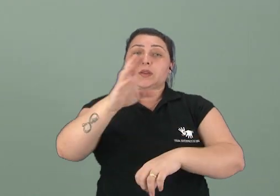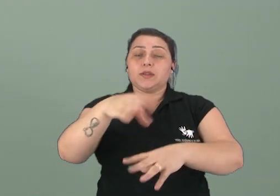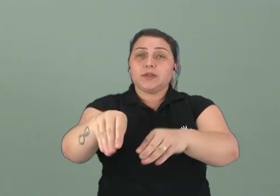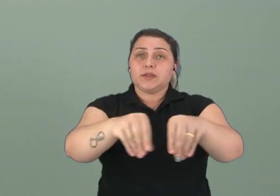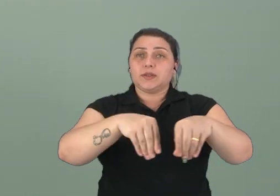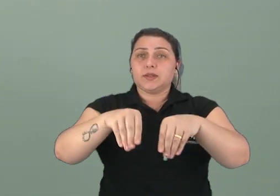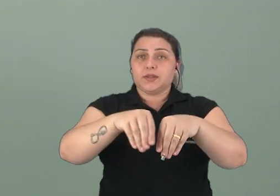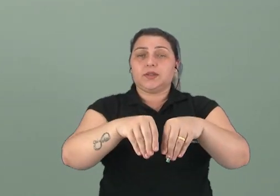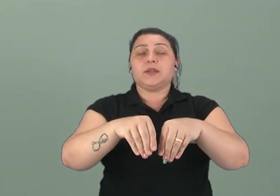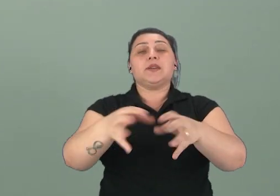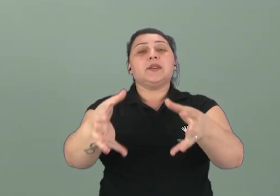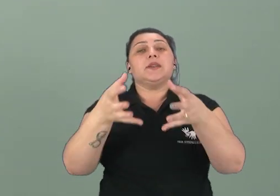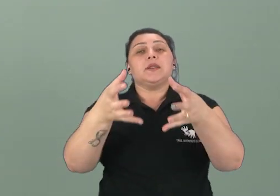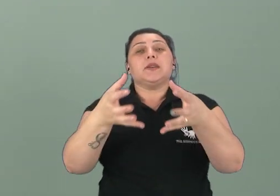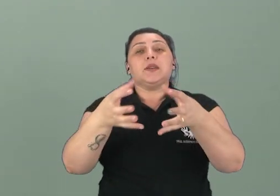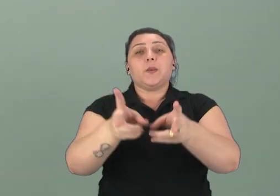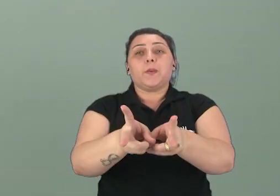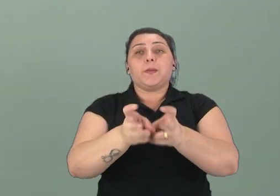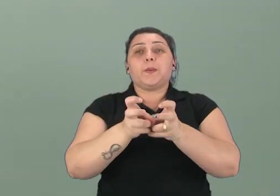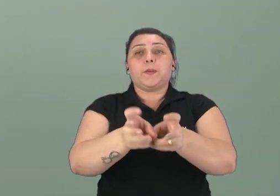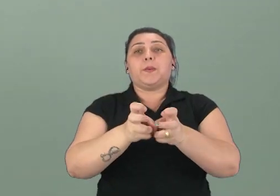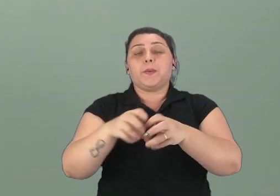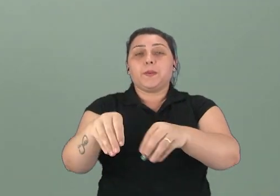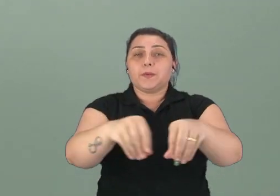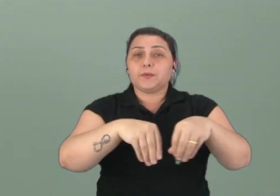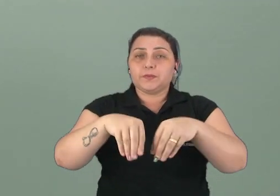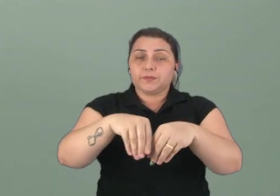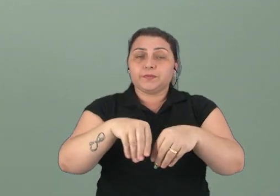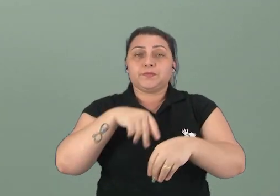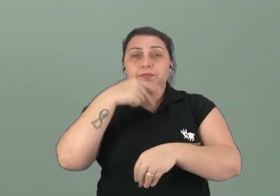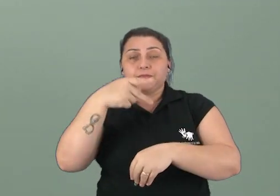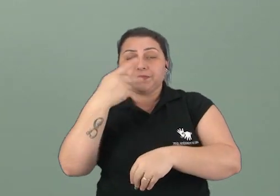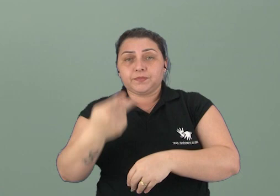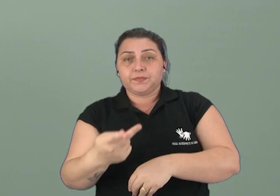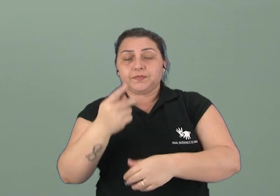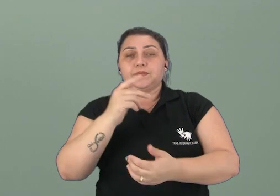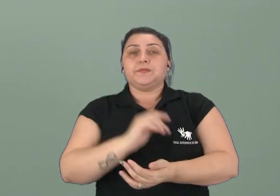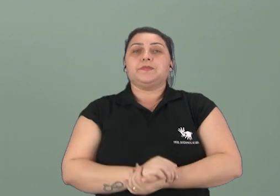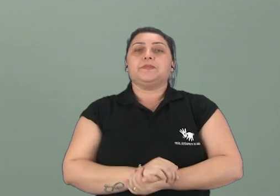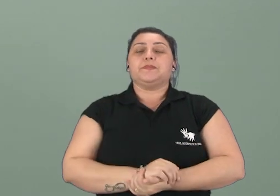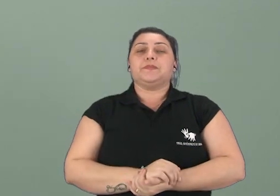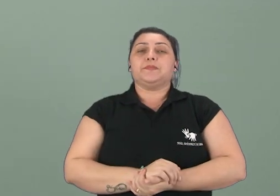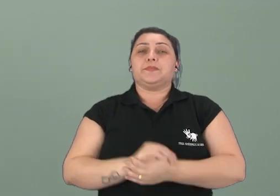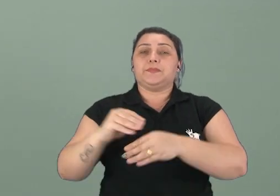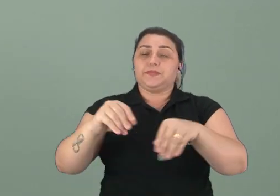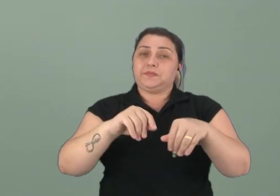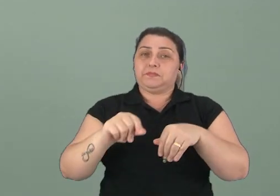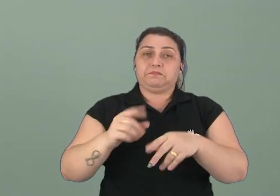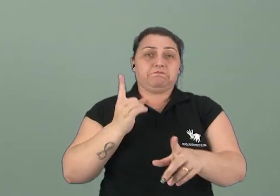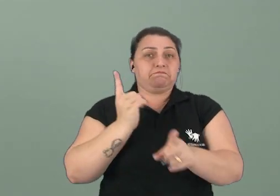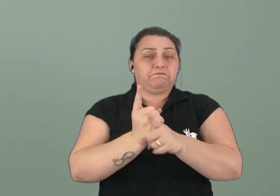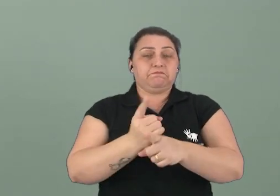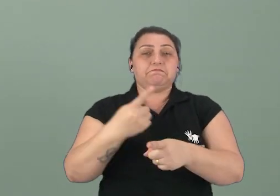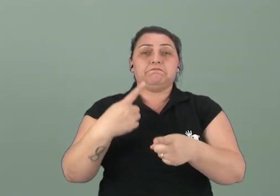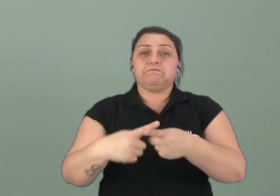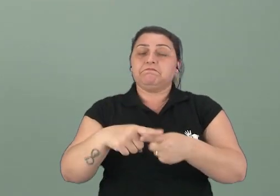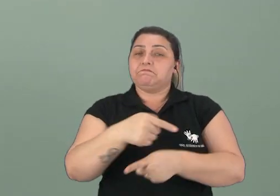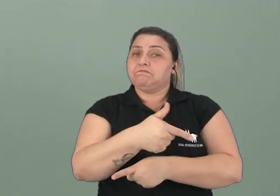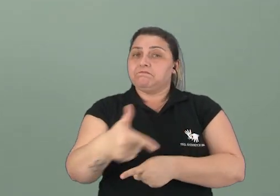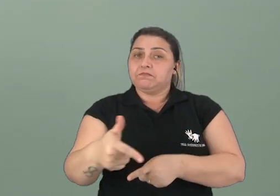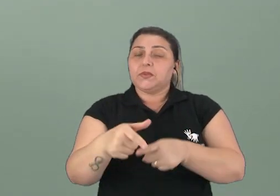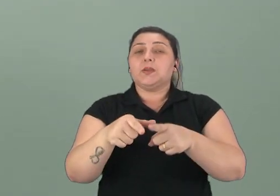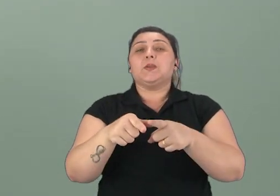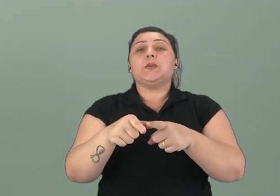terras. E eles queriam explorar essas terras. Eles diziam que eram terras não descobertas porque elas ainda não tinham